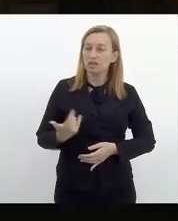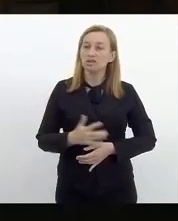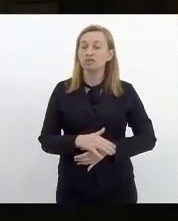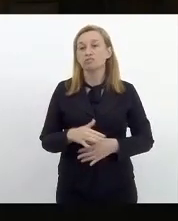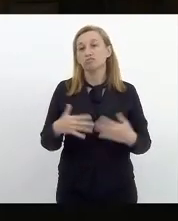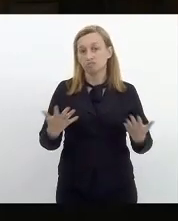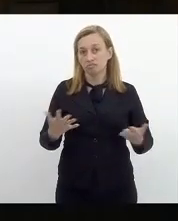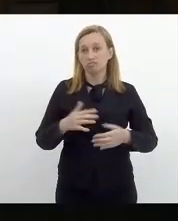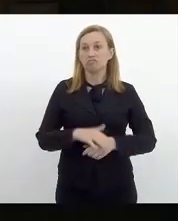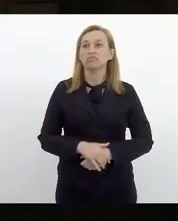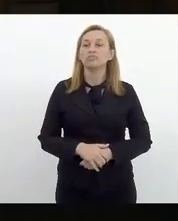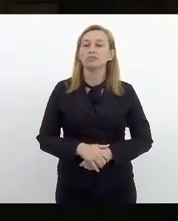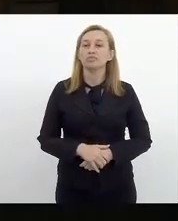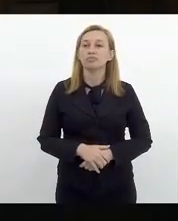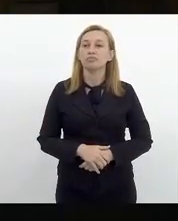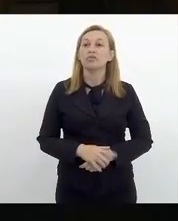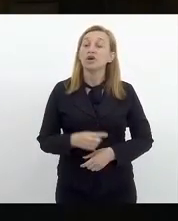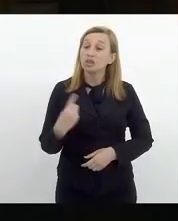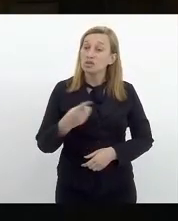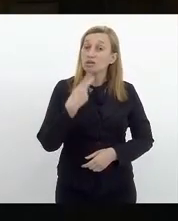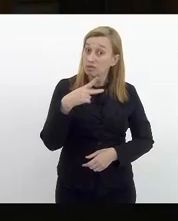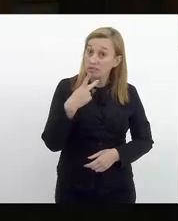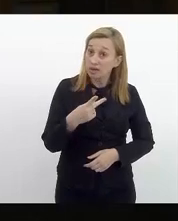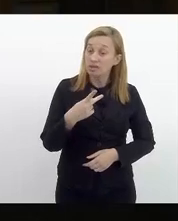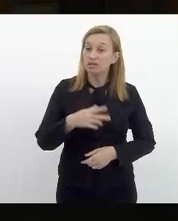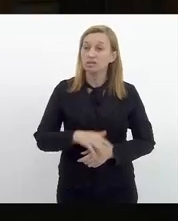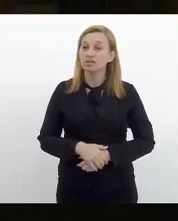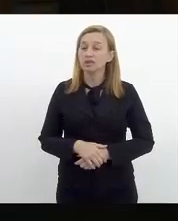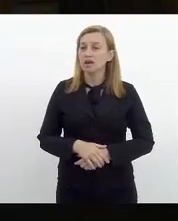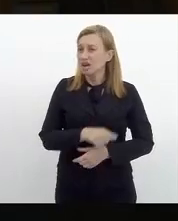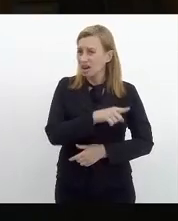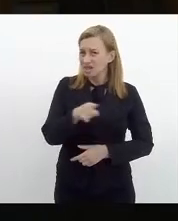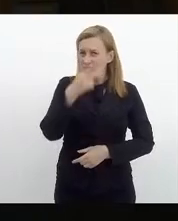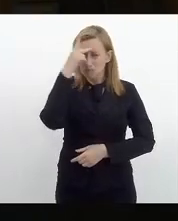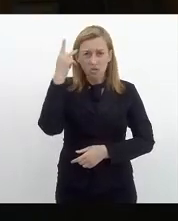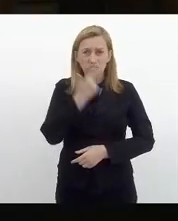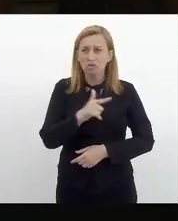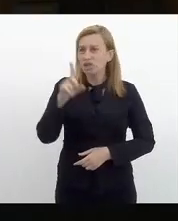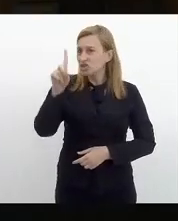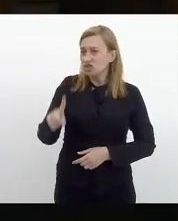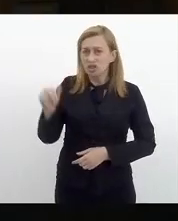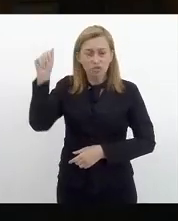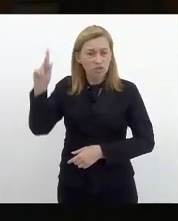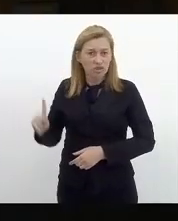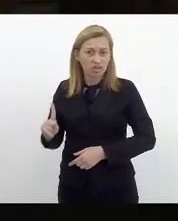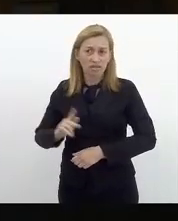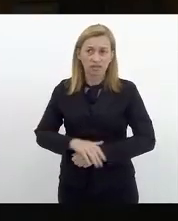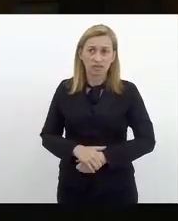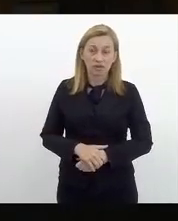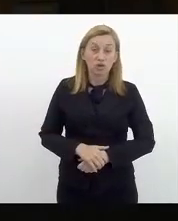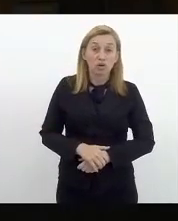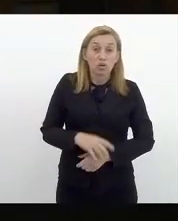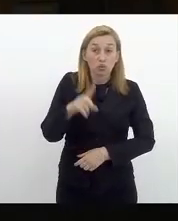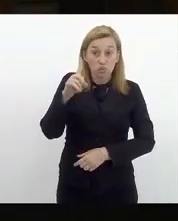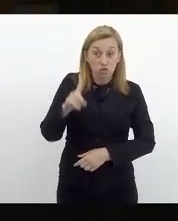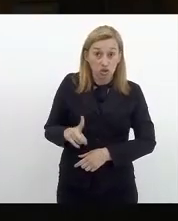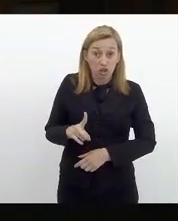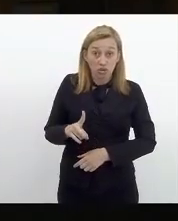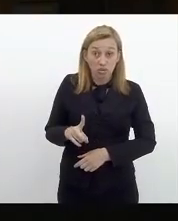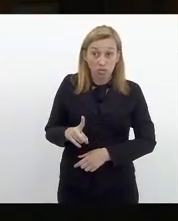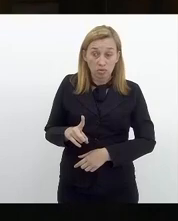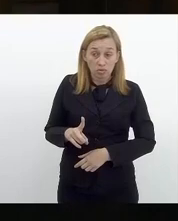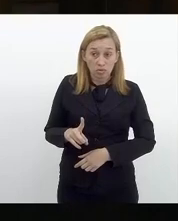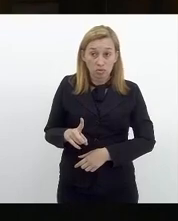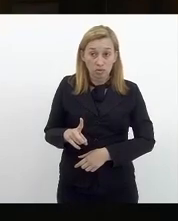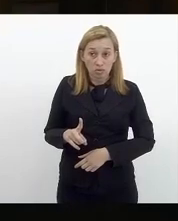ou seja o que a gente tá dizendo que essas pessoas não têm direito a aposentar o direito aquele